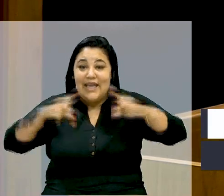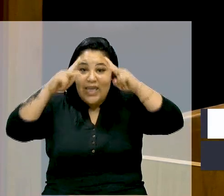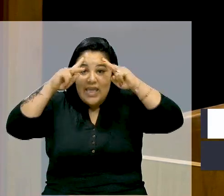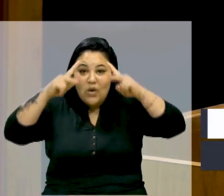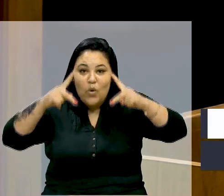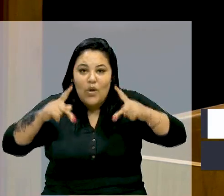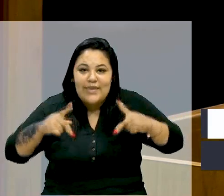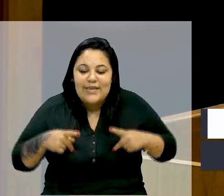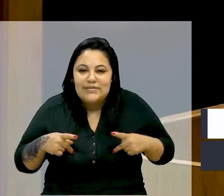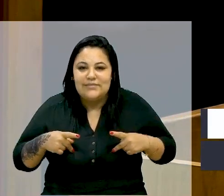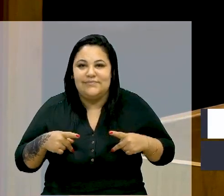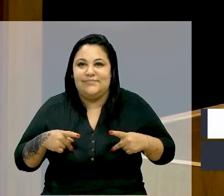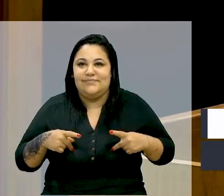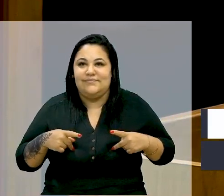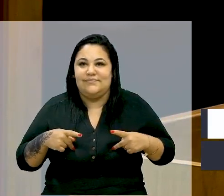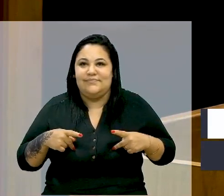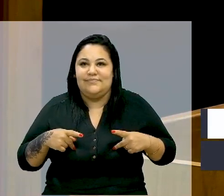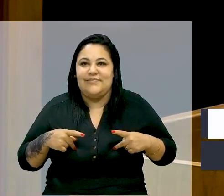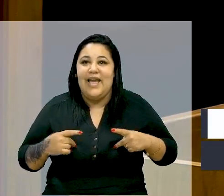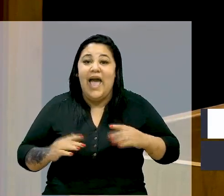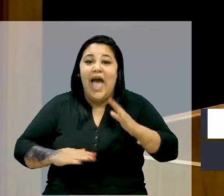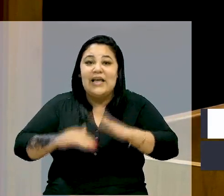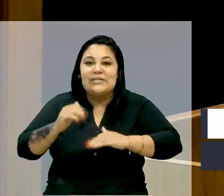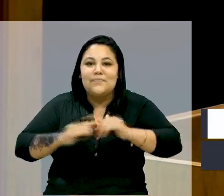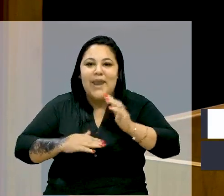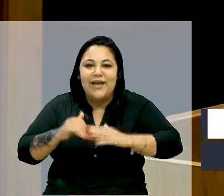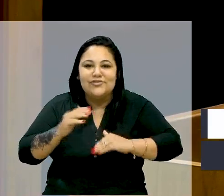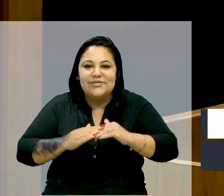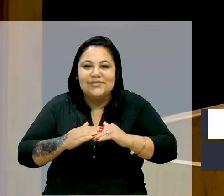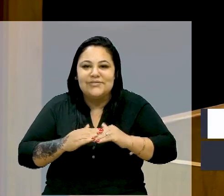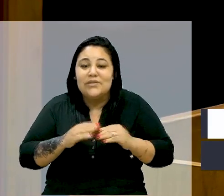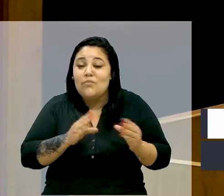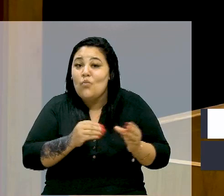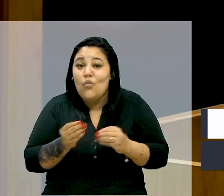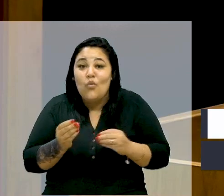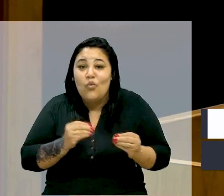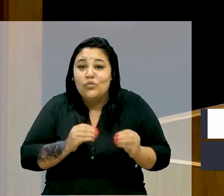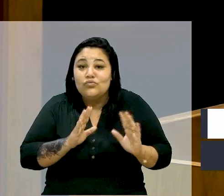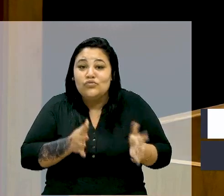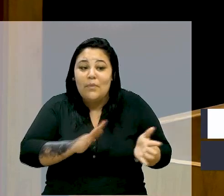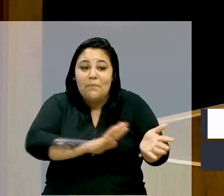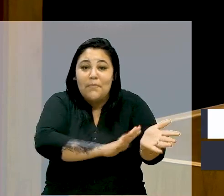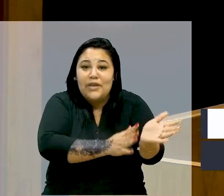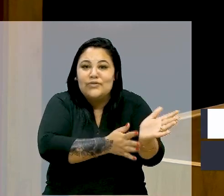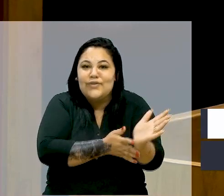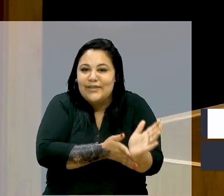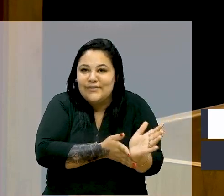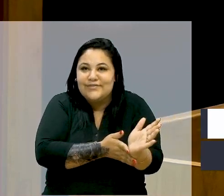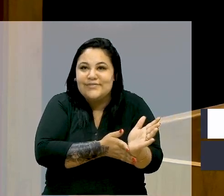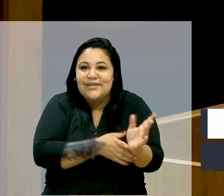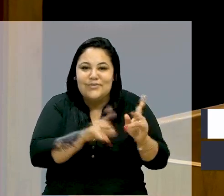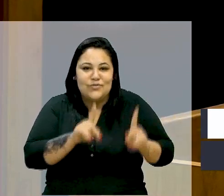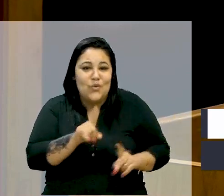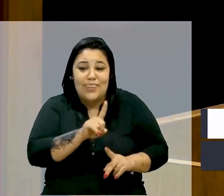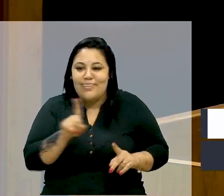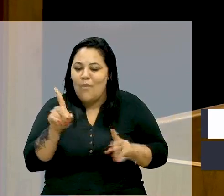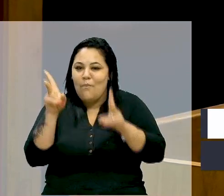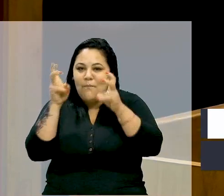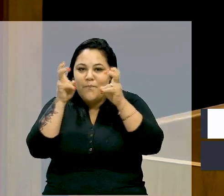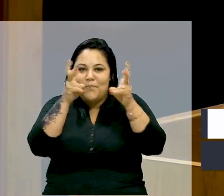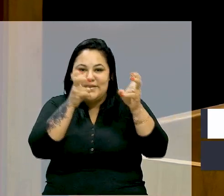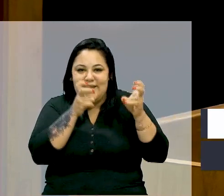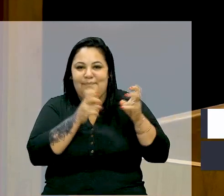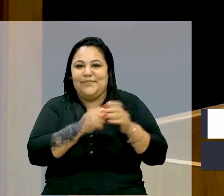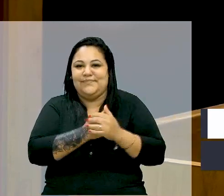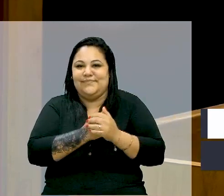reconheçam as suas práticas que muitas vezes são racistas sem as pessoas se darem conta e